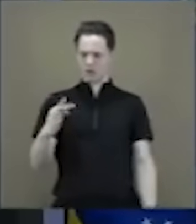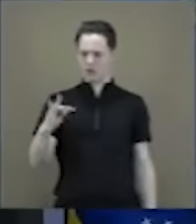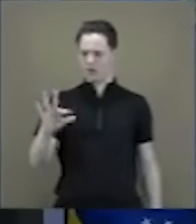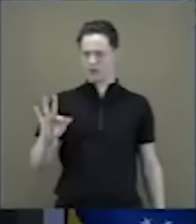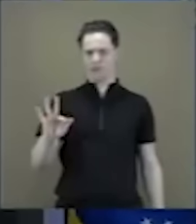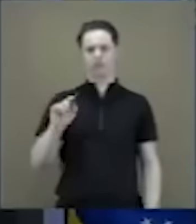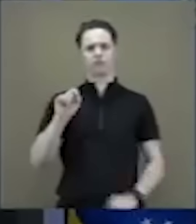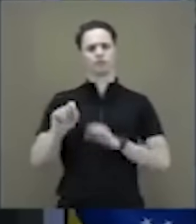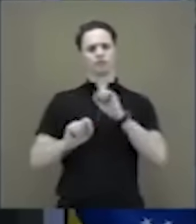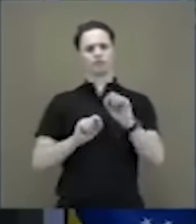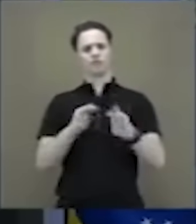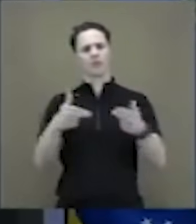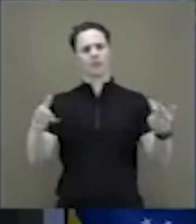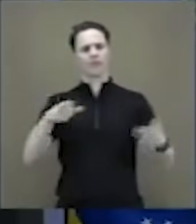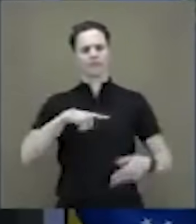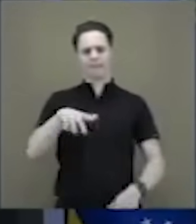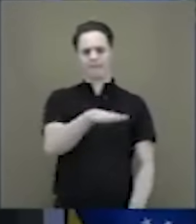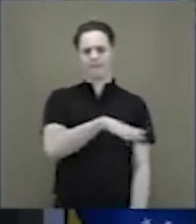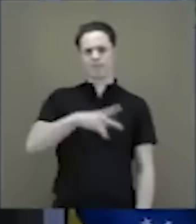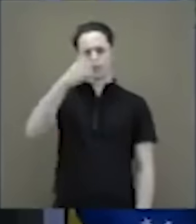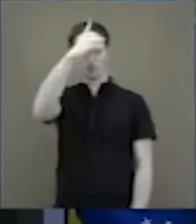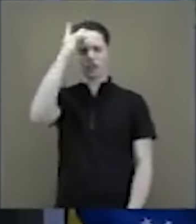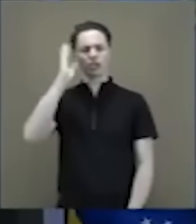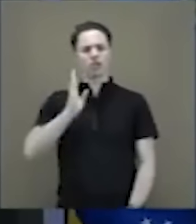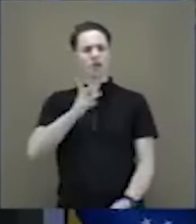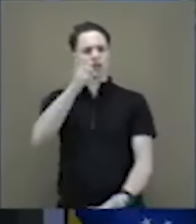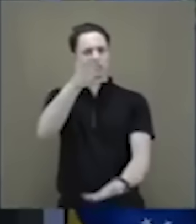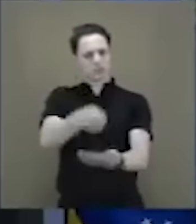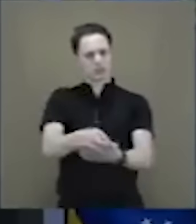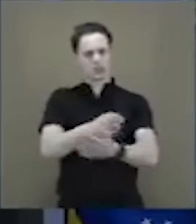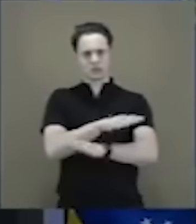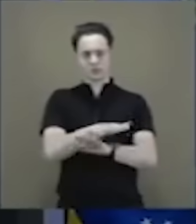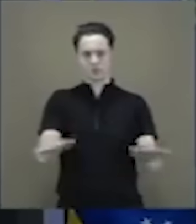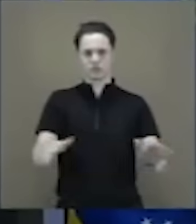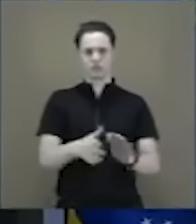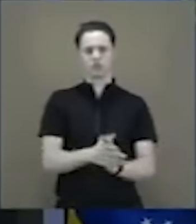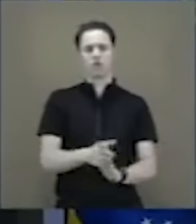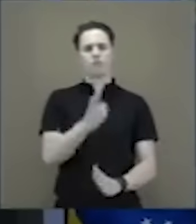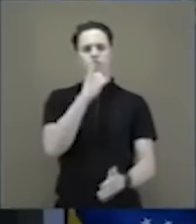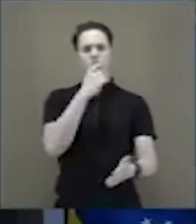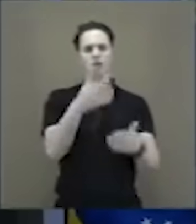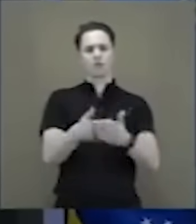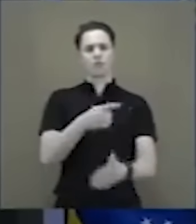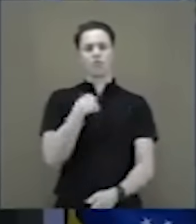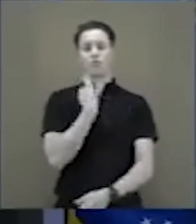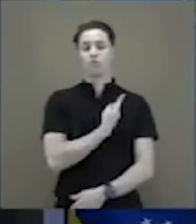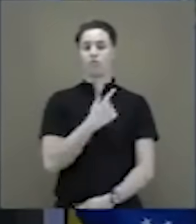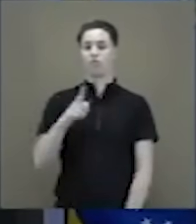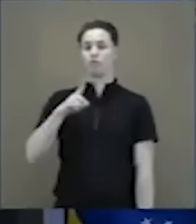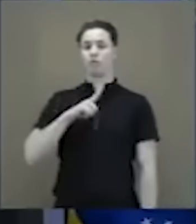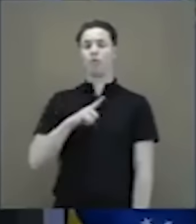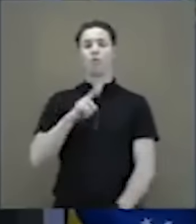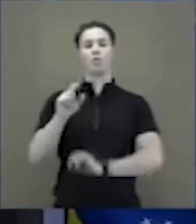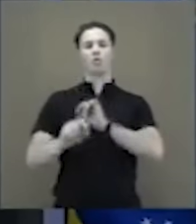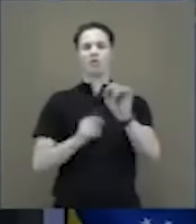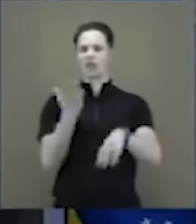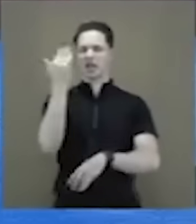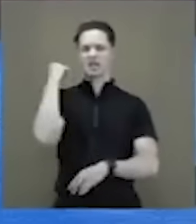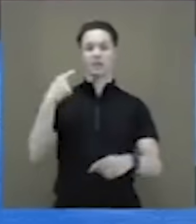atropelando aquilo que o Parlamento já decidiu. Nós tivemos recentemente, senador Cajuru, a questão das